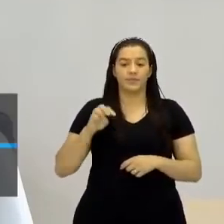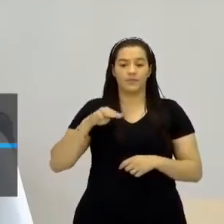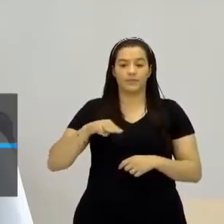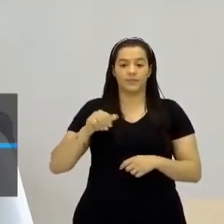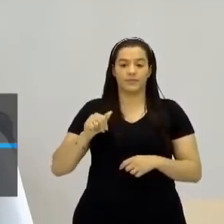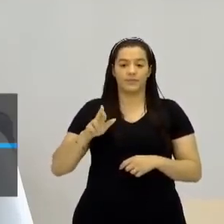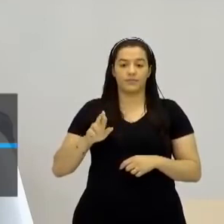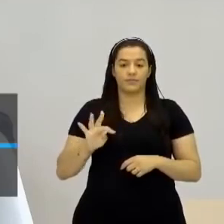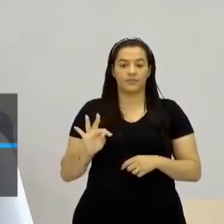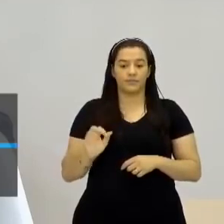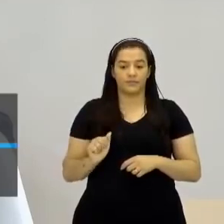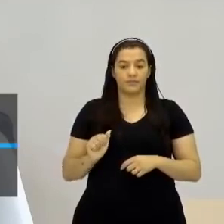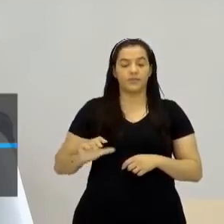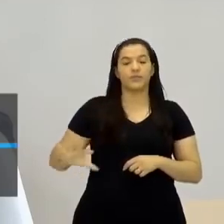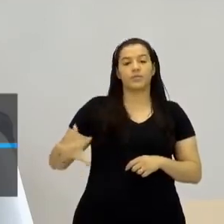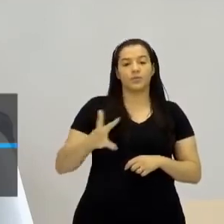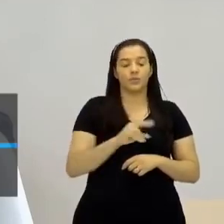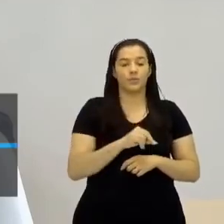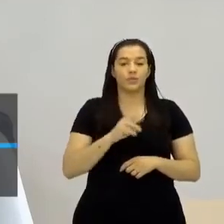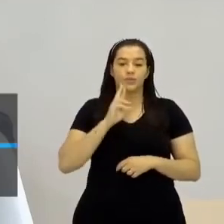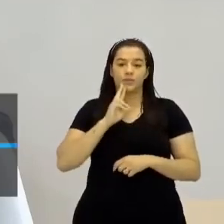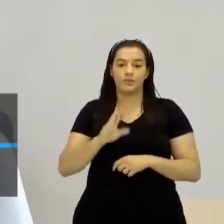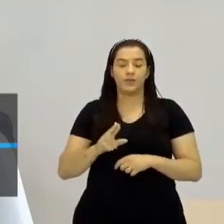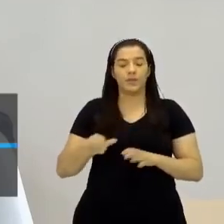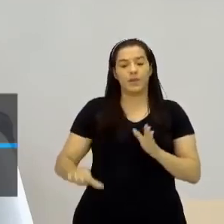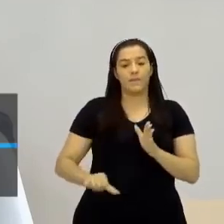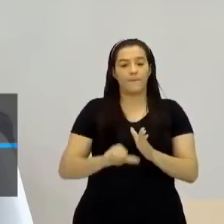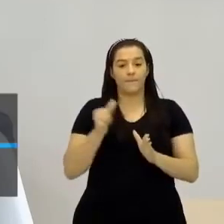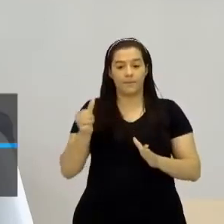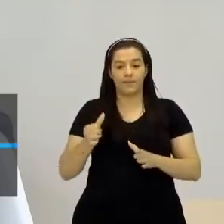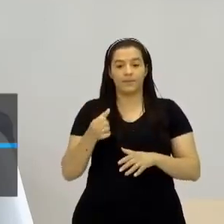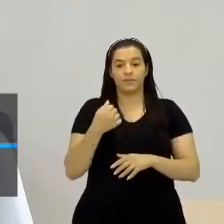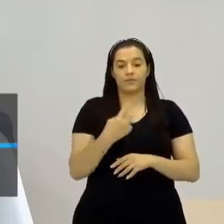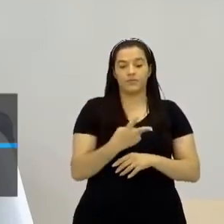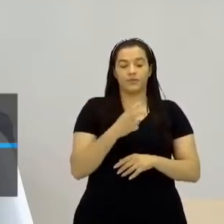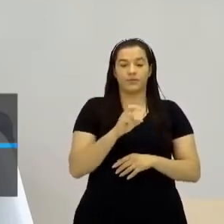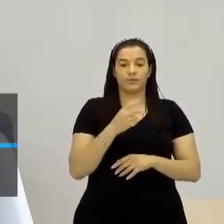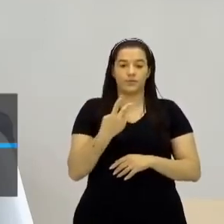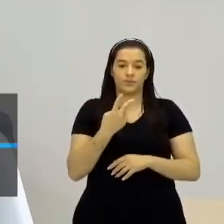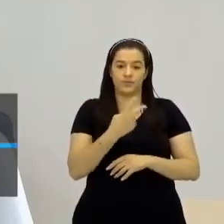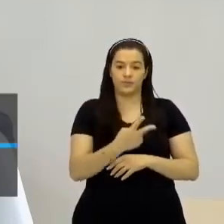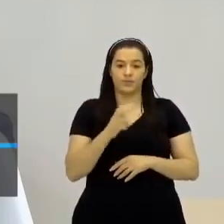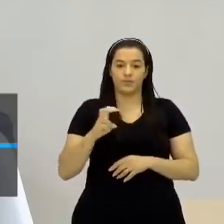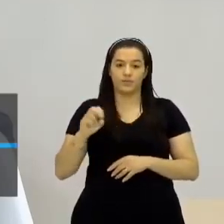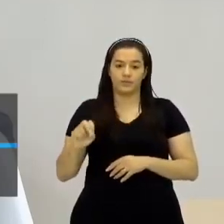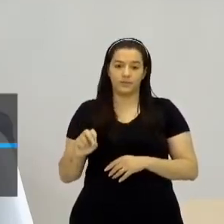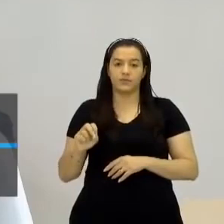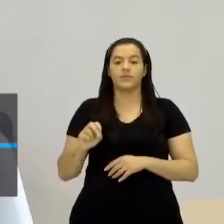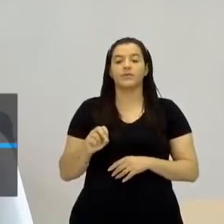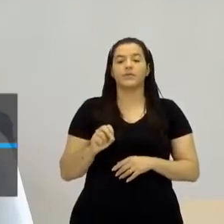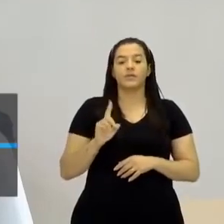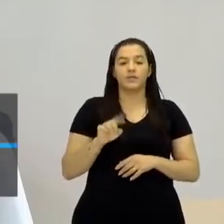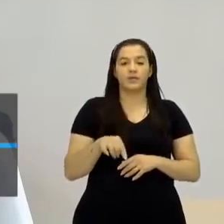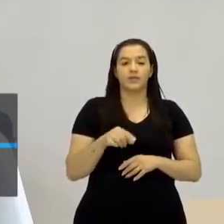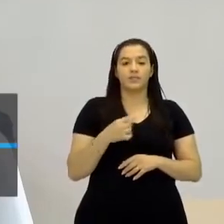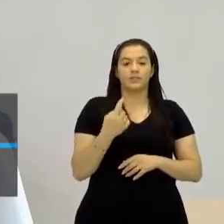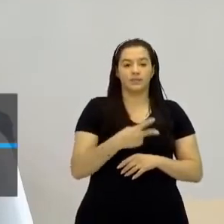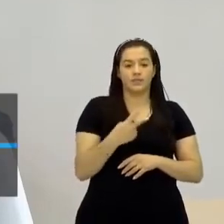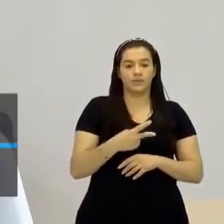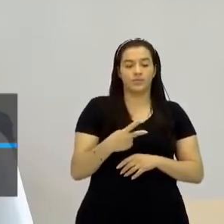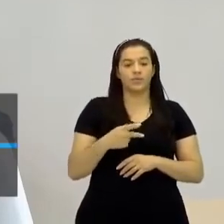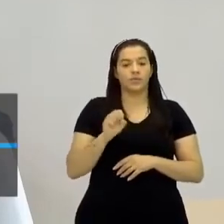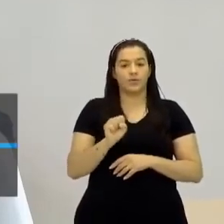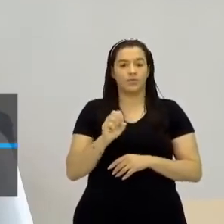Marta Terezinha Rosa. Todos eles estão dizendo assim, a primeira 250, o Alan disse, e a segunda 800.